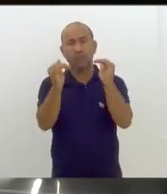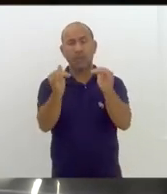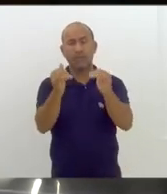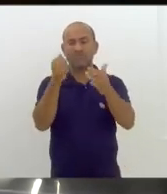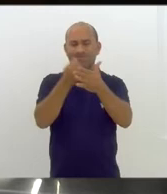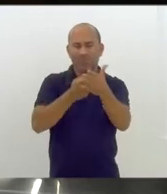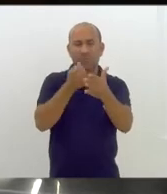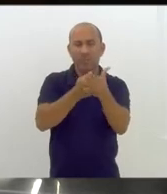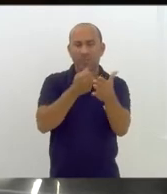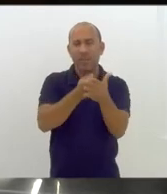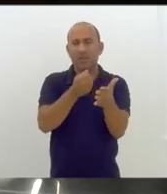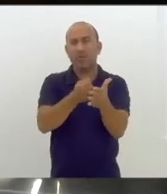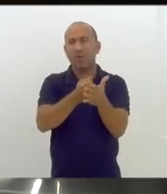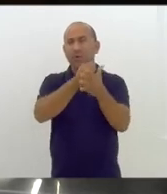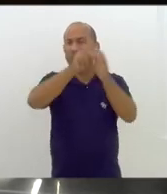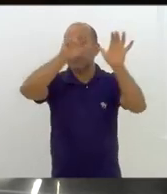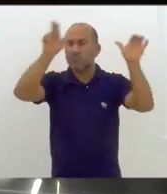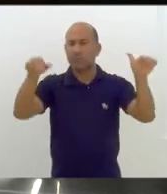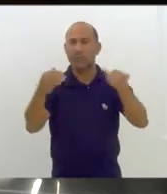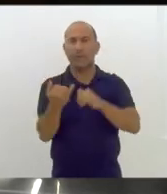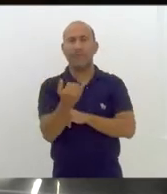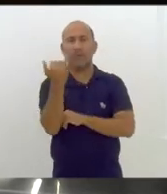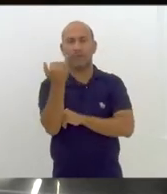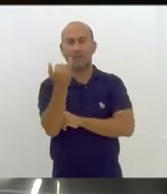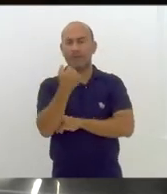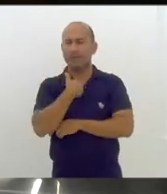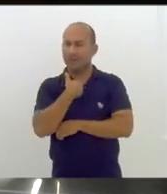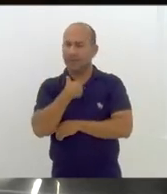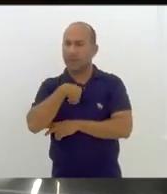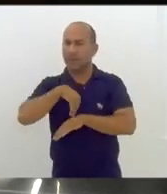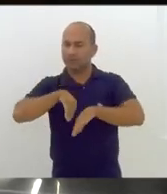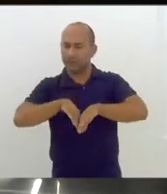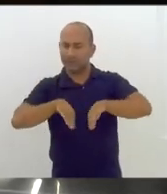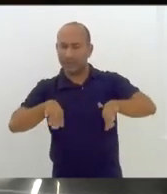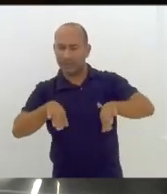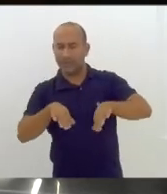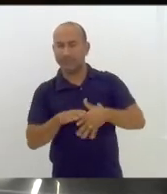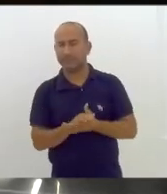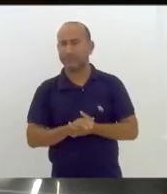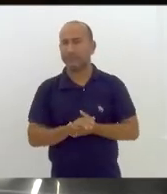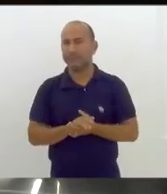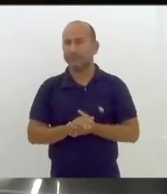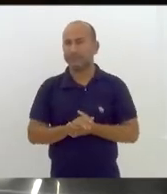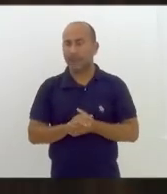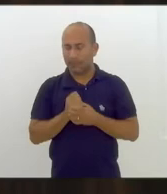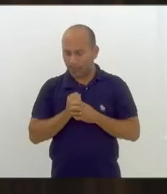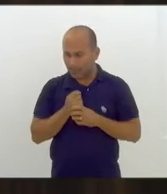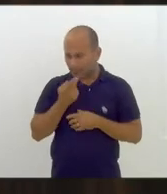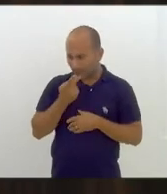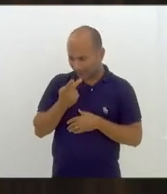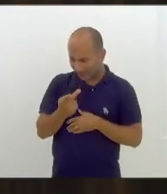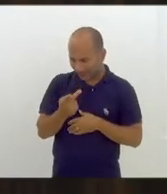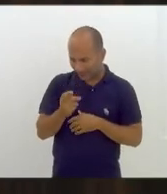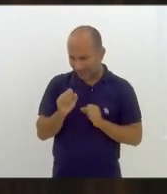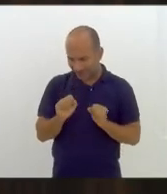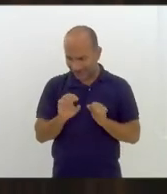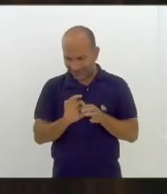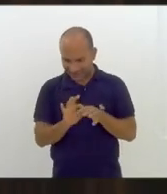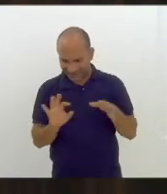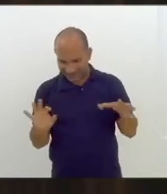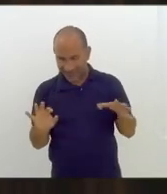por uma causa tão importante. E eu separei aqui, desembargador Cinelli, se me permite, que eu tenho, eu sei, já